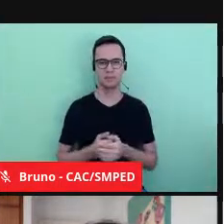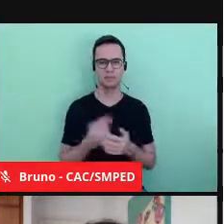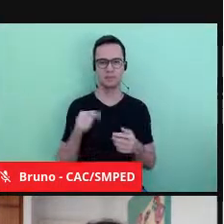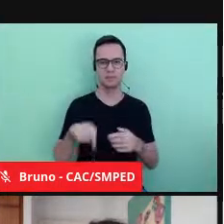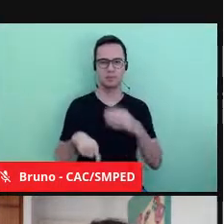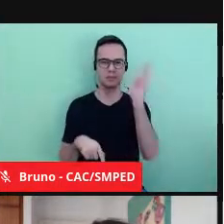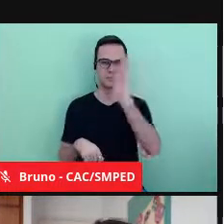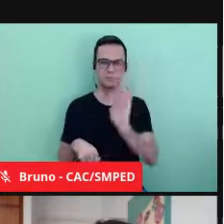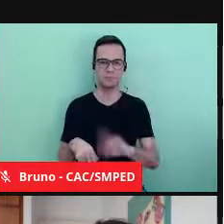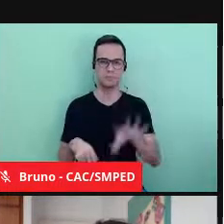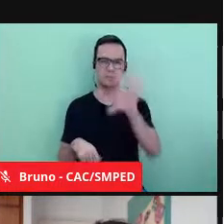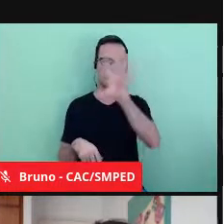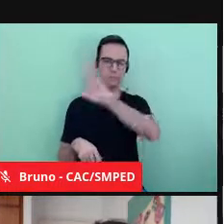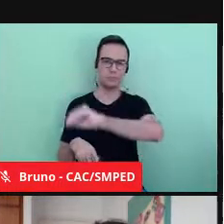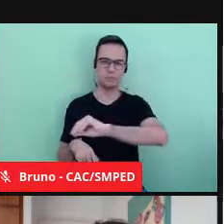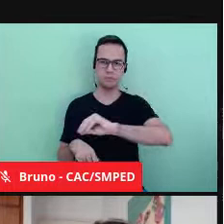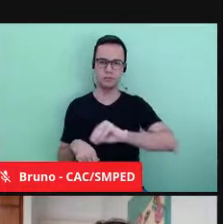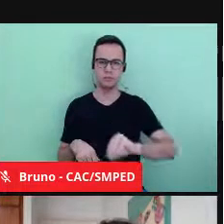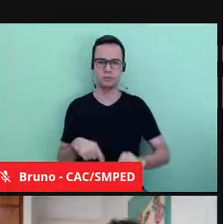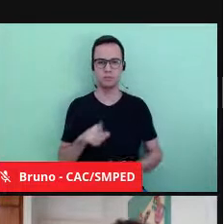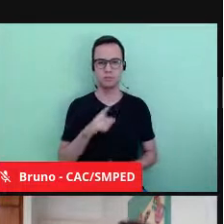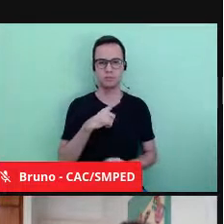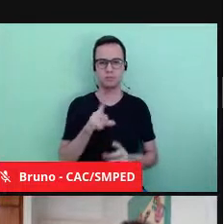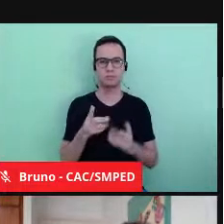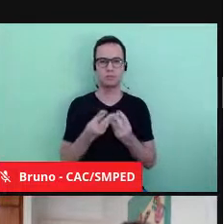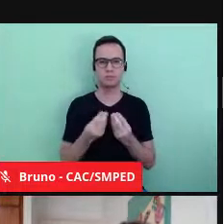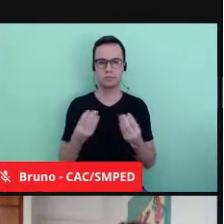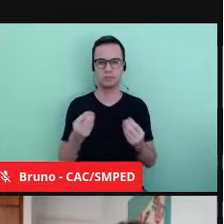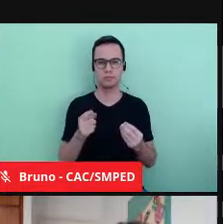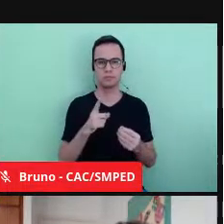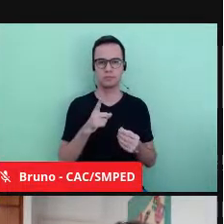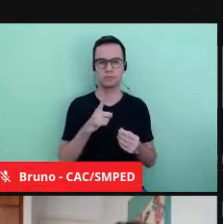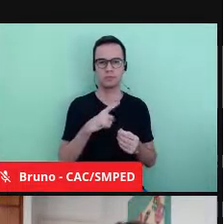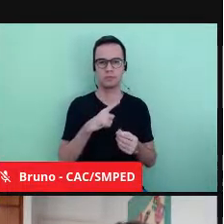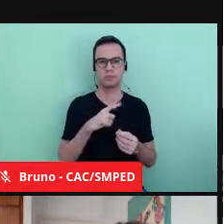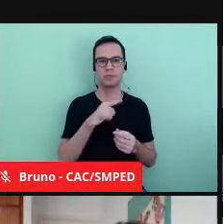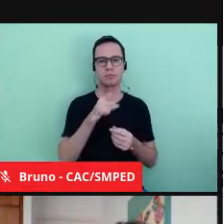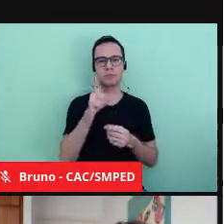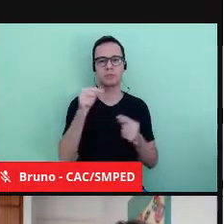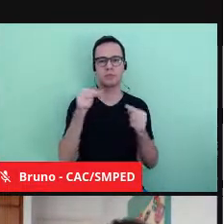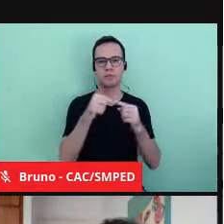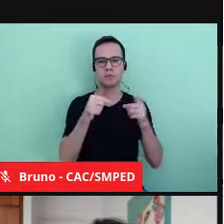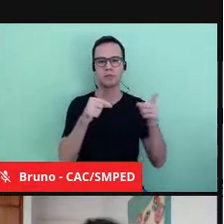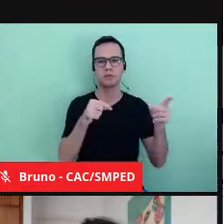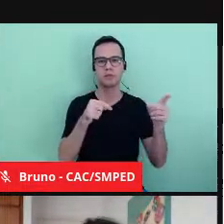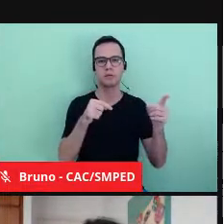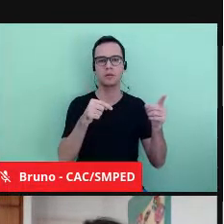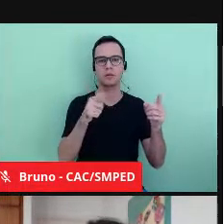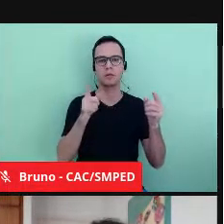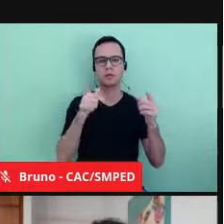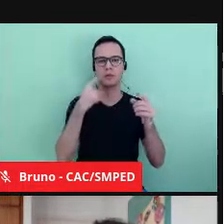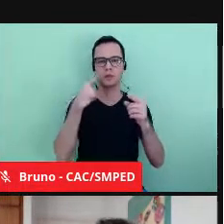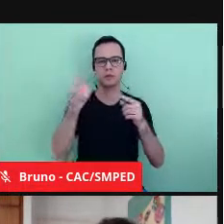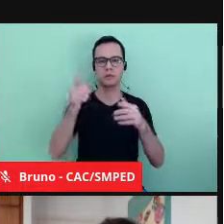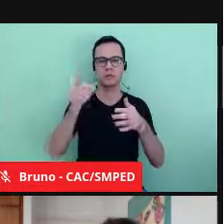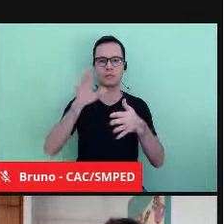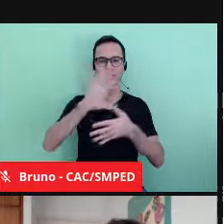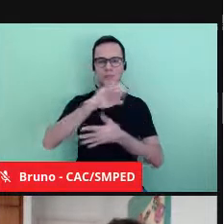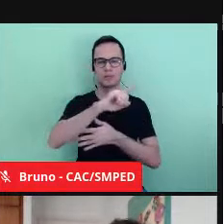Brasil inteiro, né, e aí essa situação de aglomerado subnormal entra dentro desse índice pode ser de